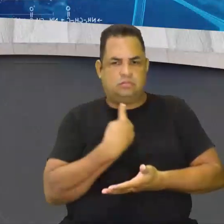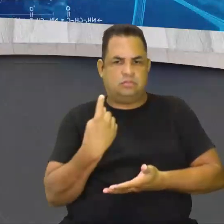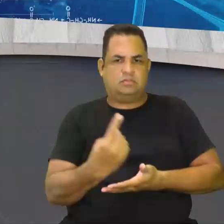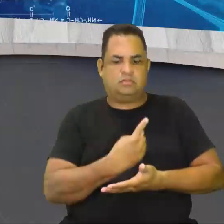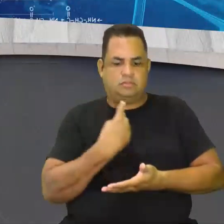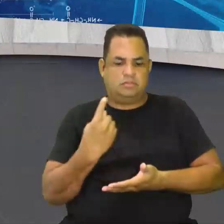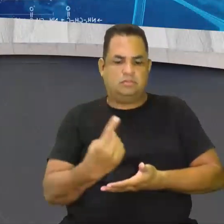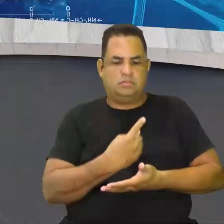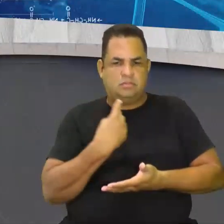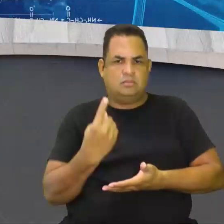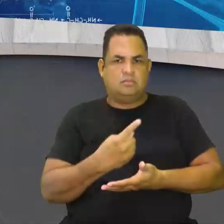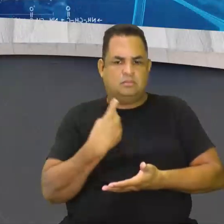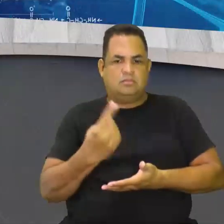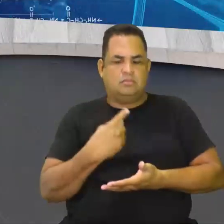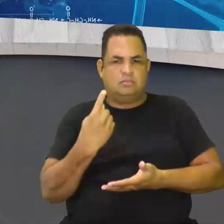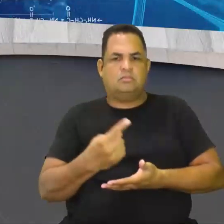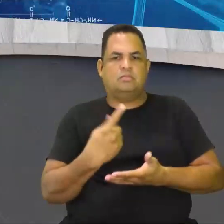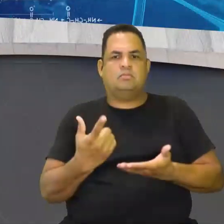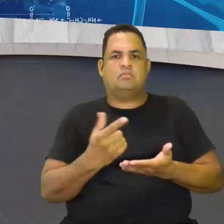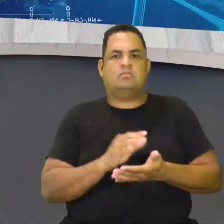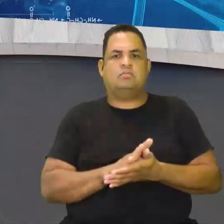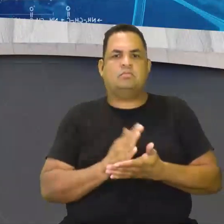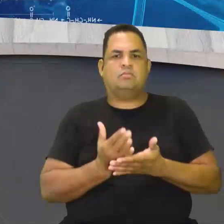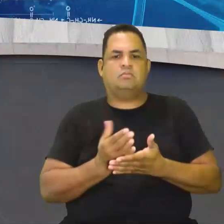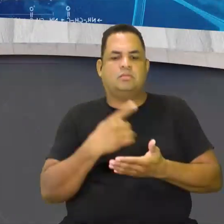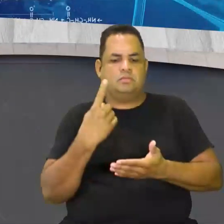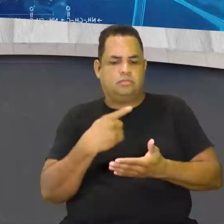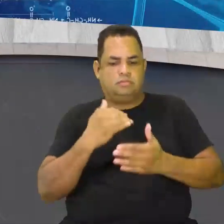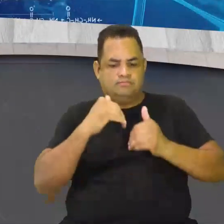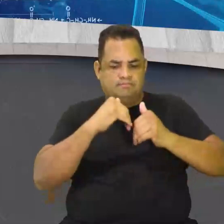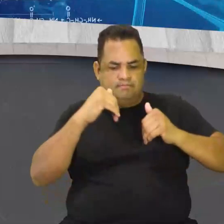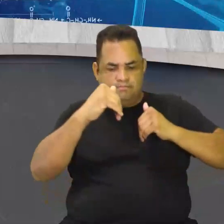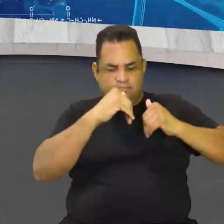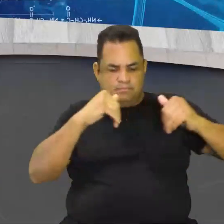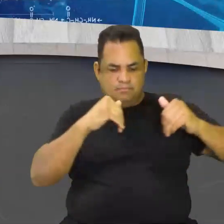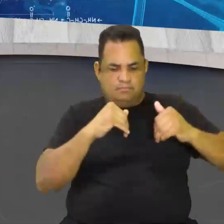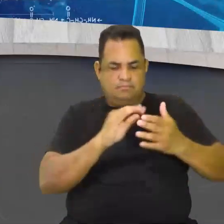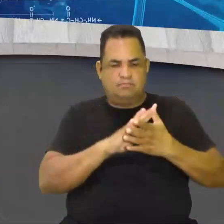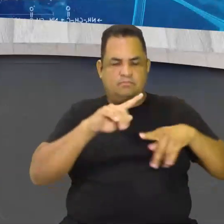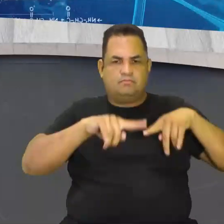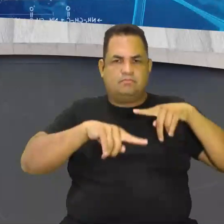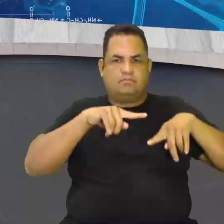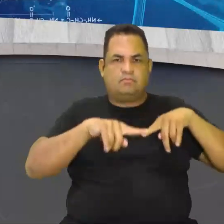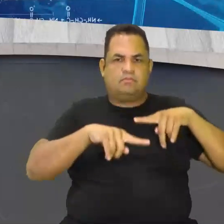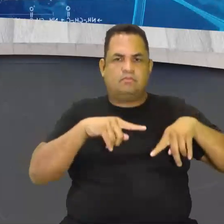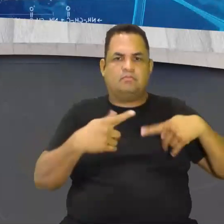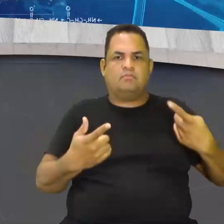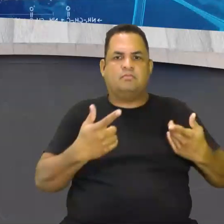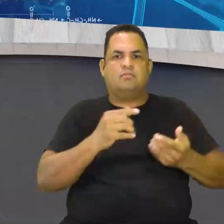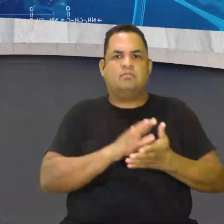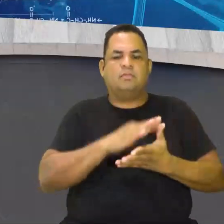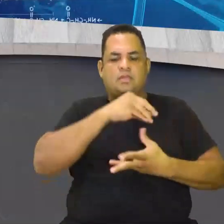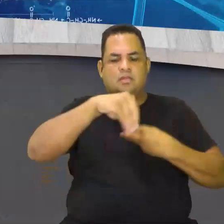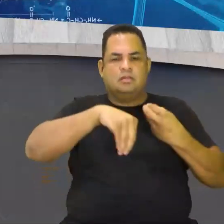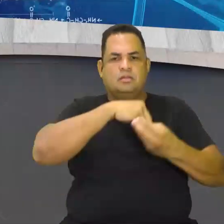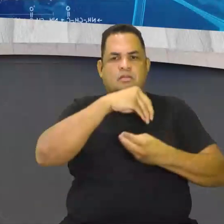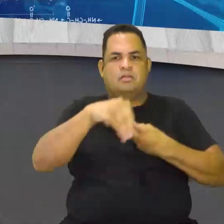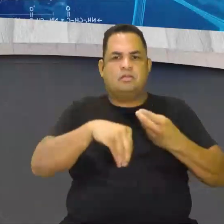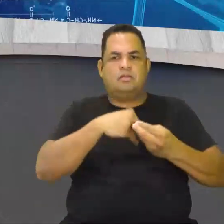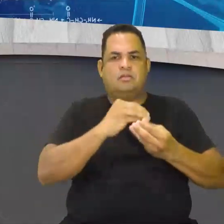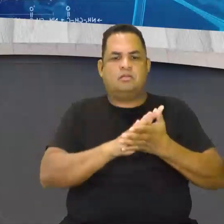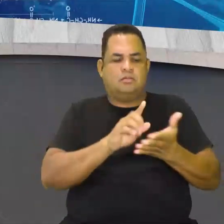E essa alta rotação centrifuga os componentes daquela mistura.